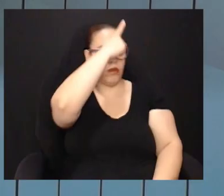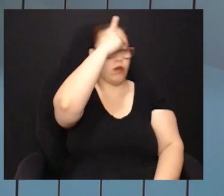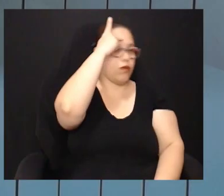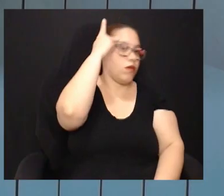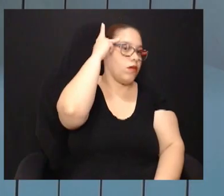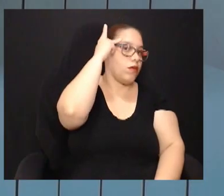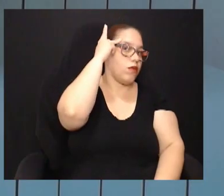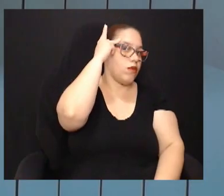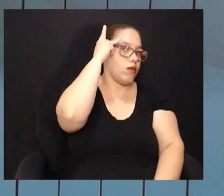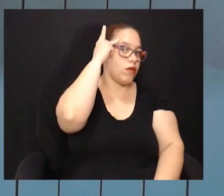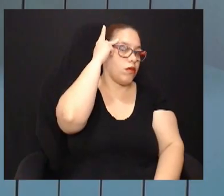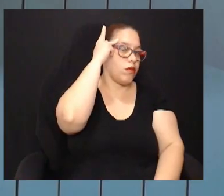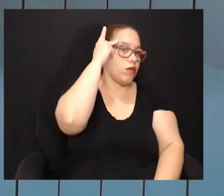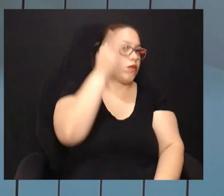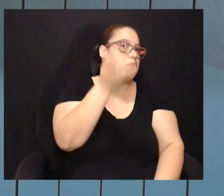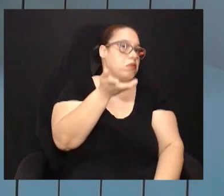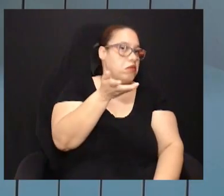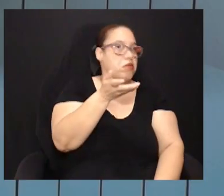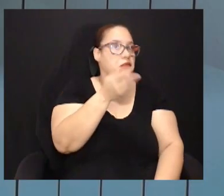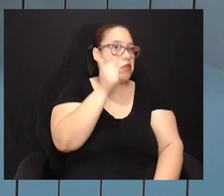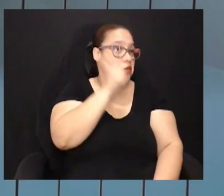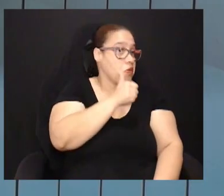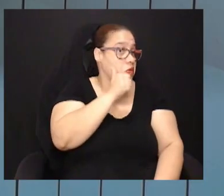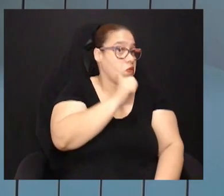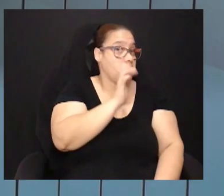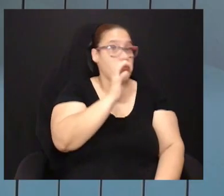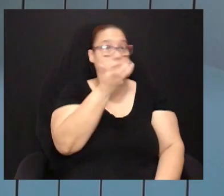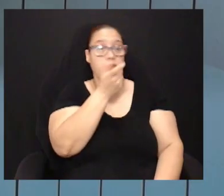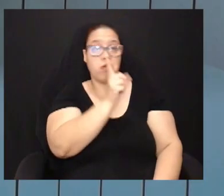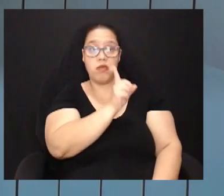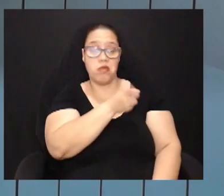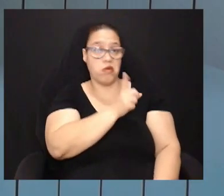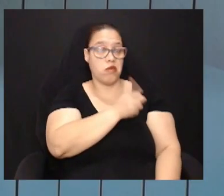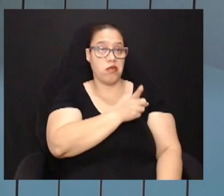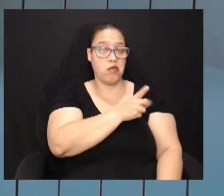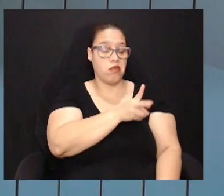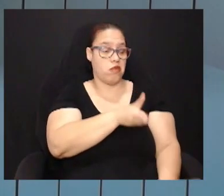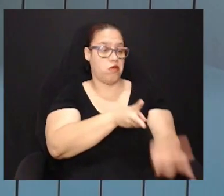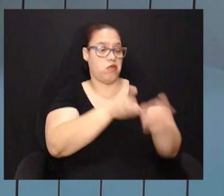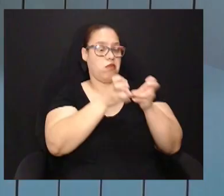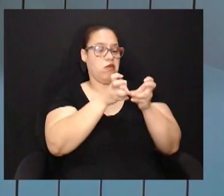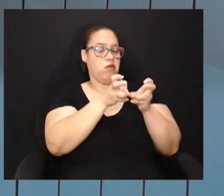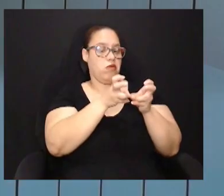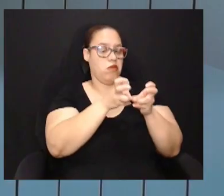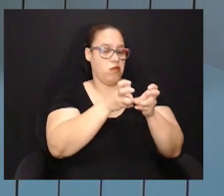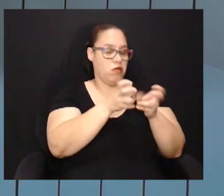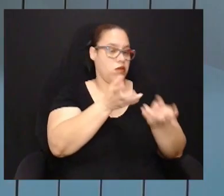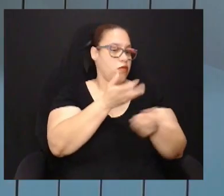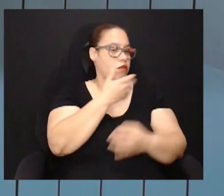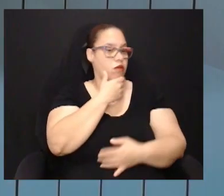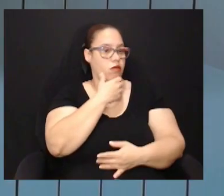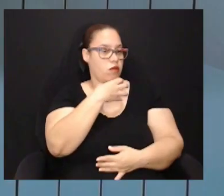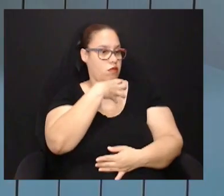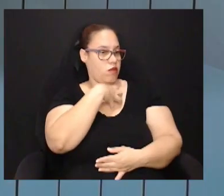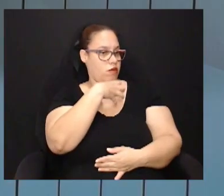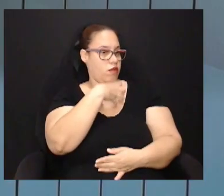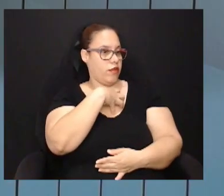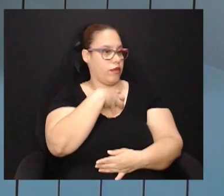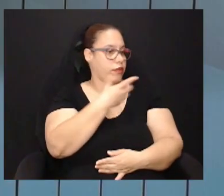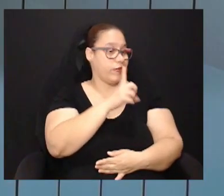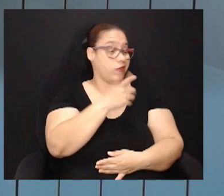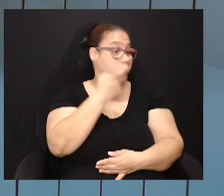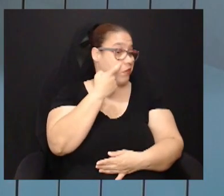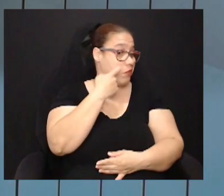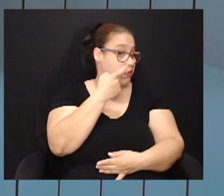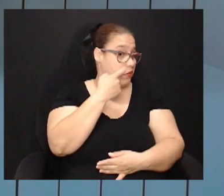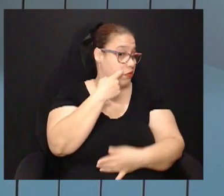algumas pessoas, que muita gente, né, muitas mulheres acabam não percebendo muito, né, esses efeitos,